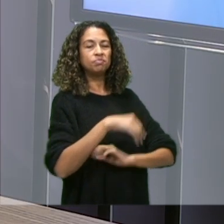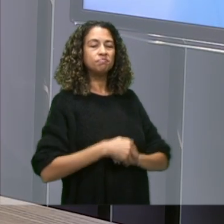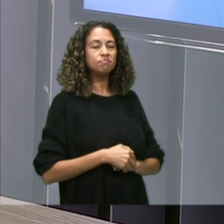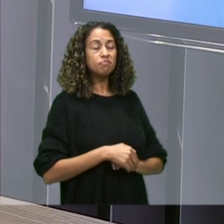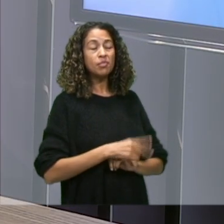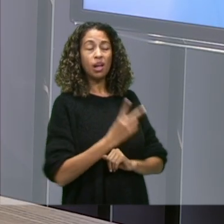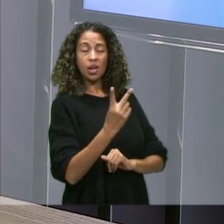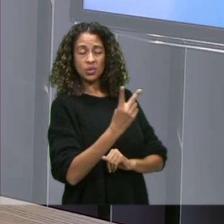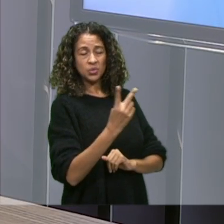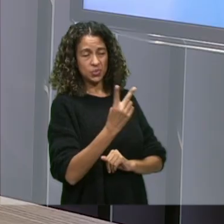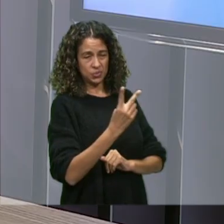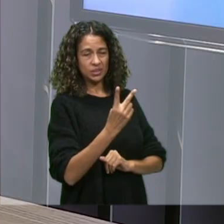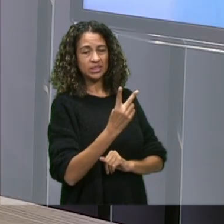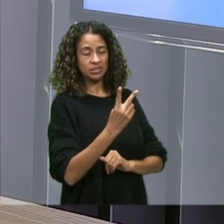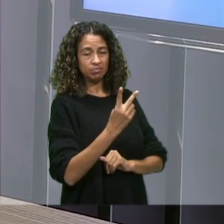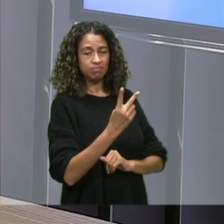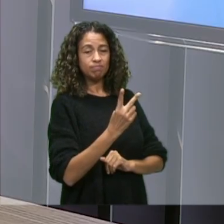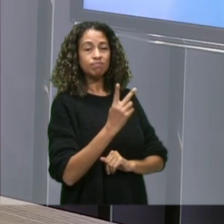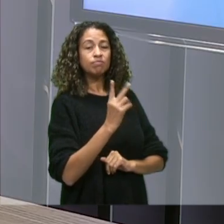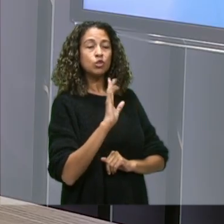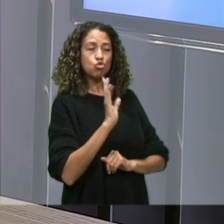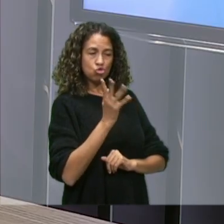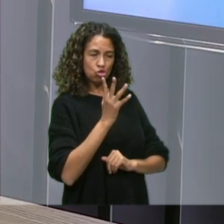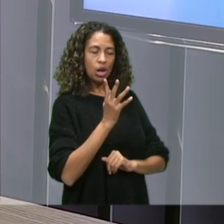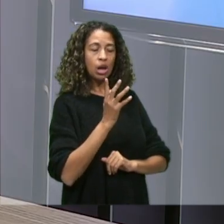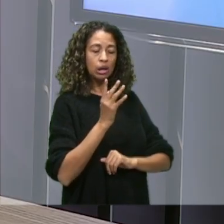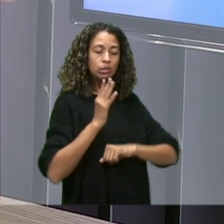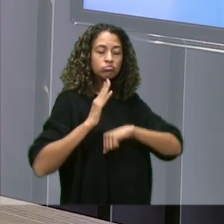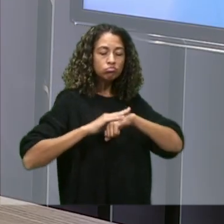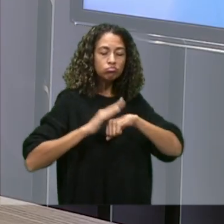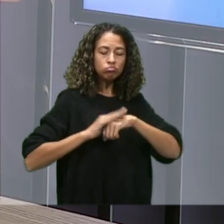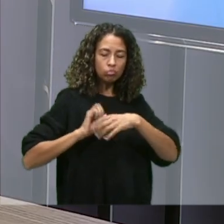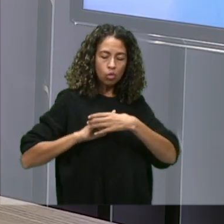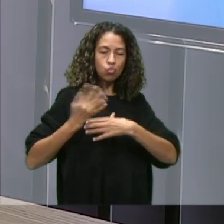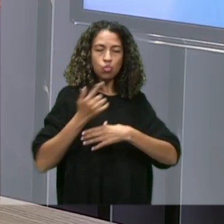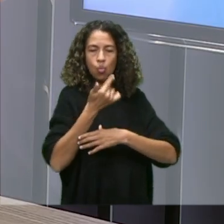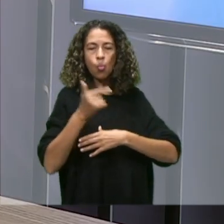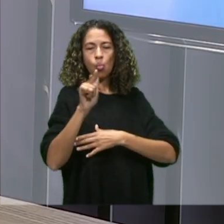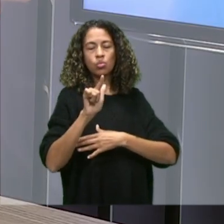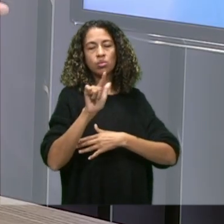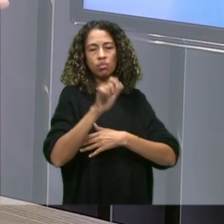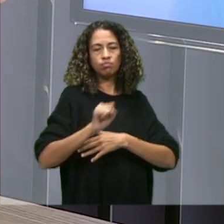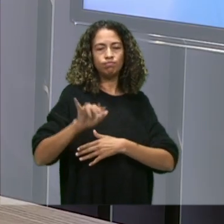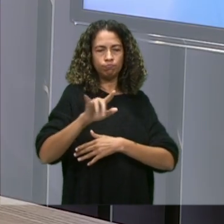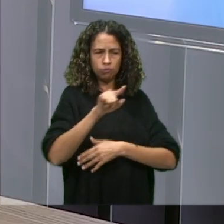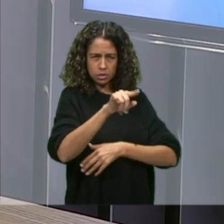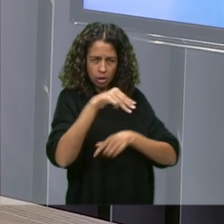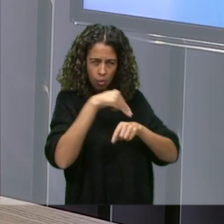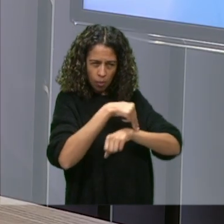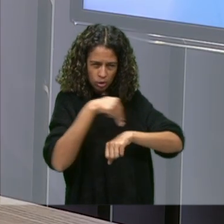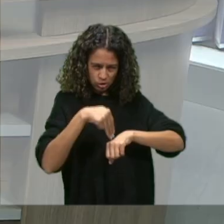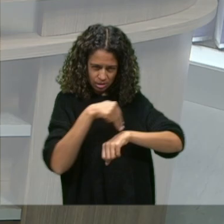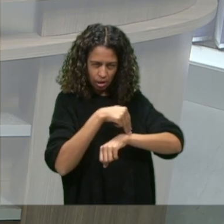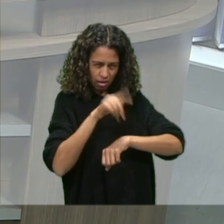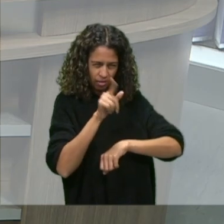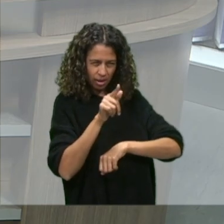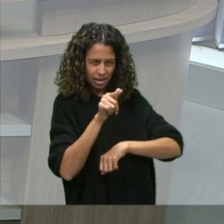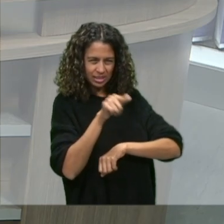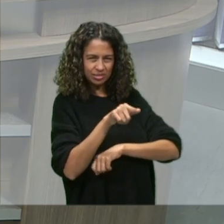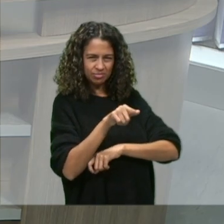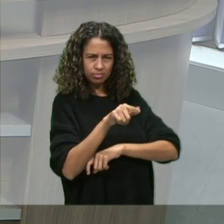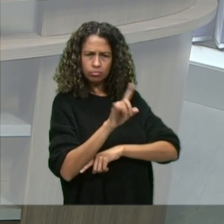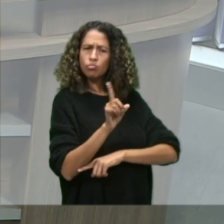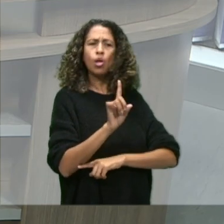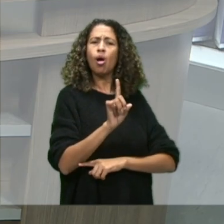Vocês já atuam em outras áreas também. Você, eu sei que está no magistério, é isso, né?